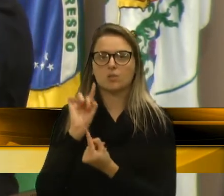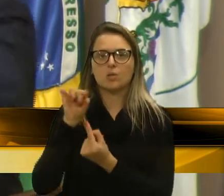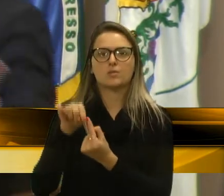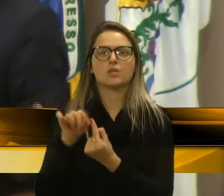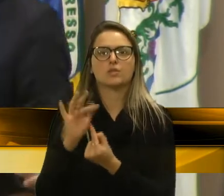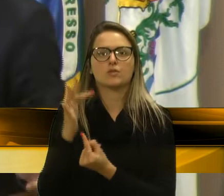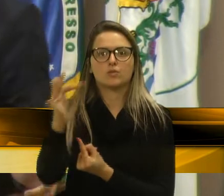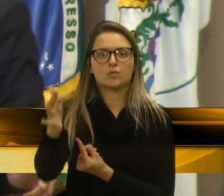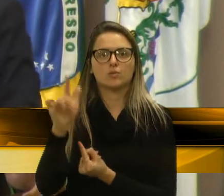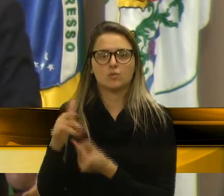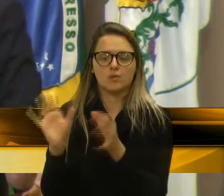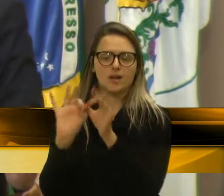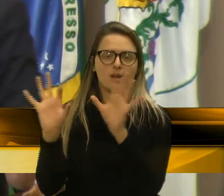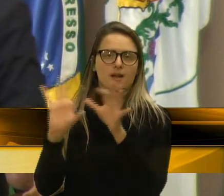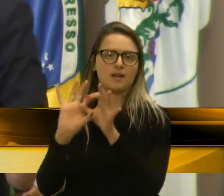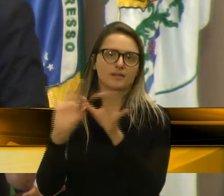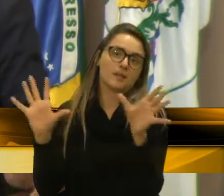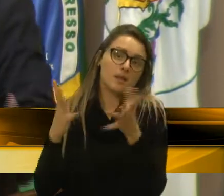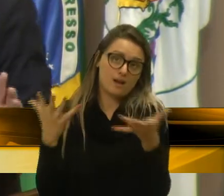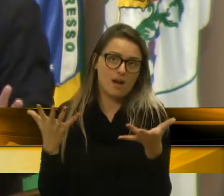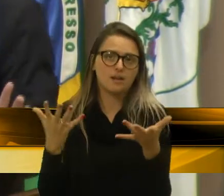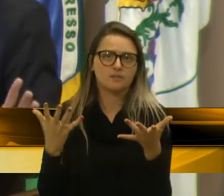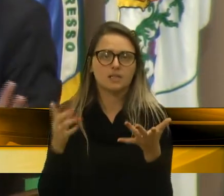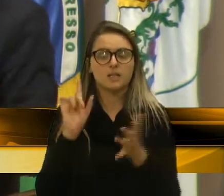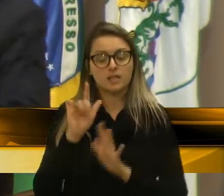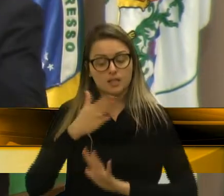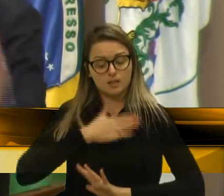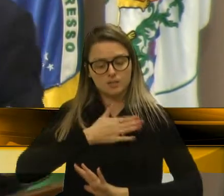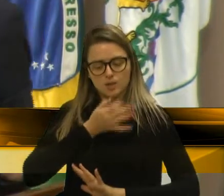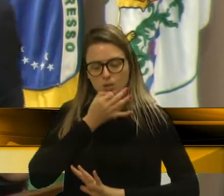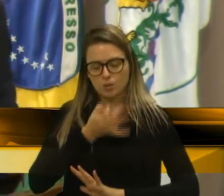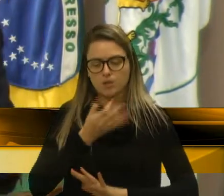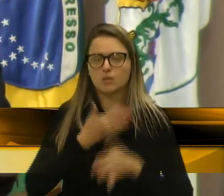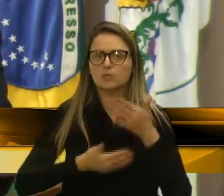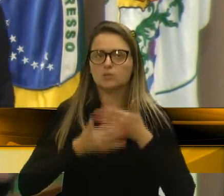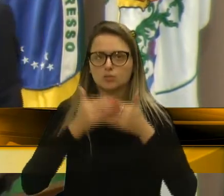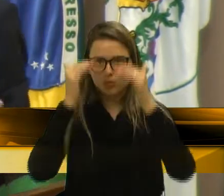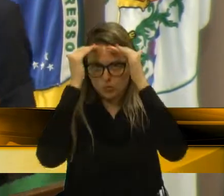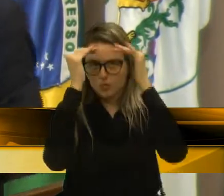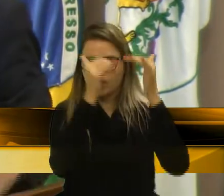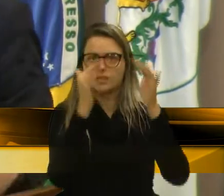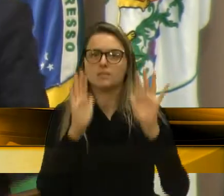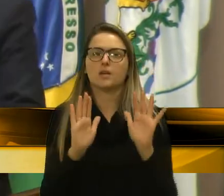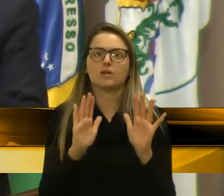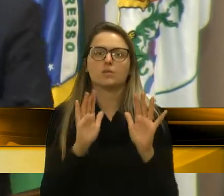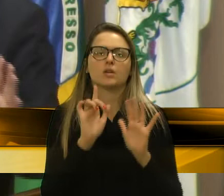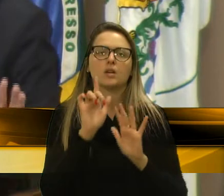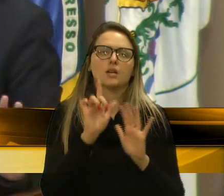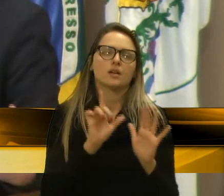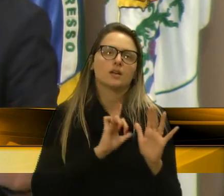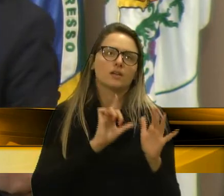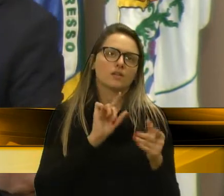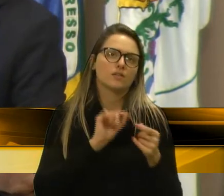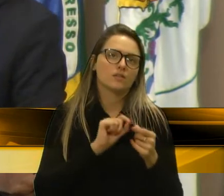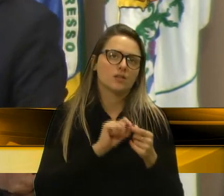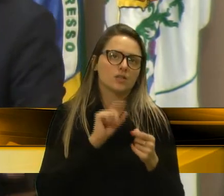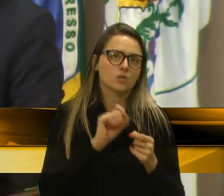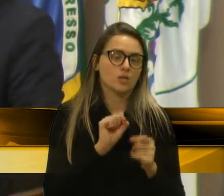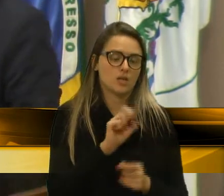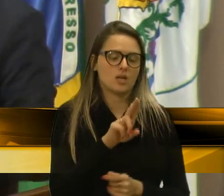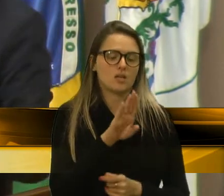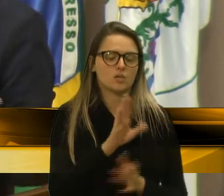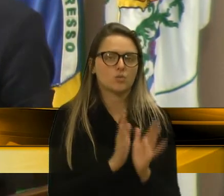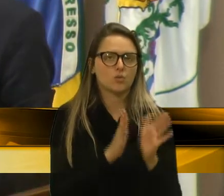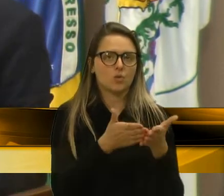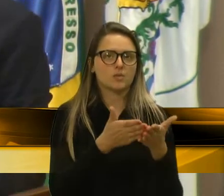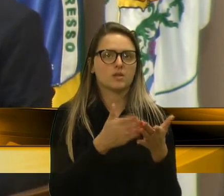frente absolver. Que, ao meu ver, com todo o respeito, né, foi um pouco da condução feita pela subcomissão. Vamos trabalhar